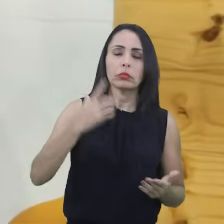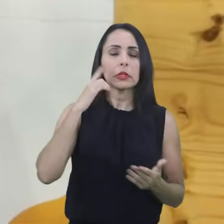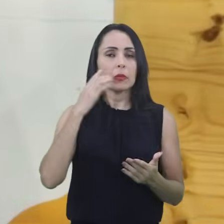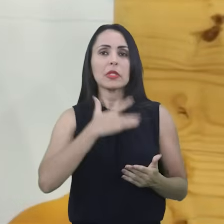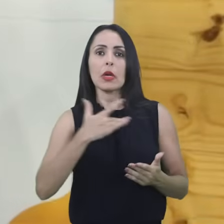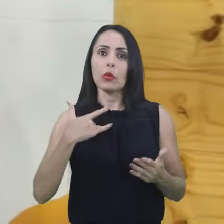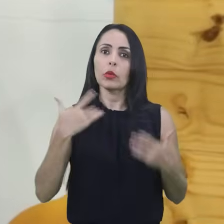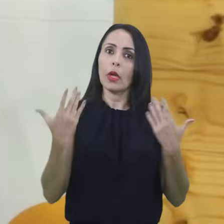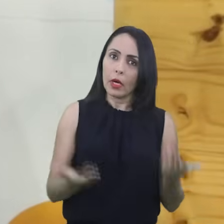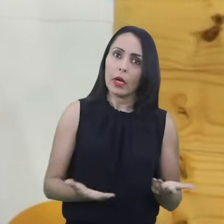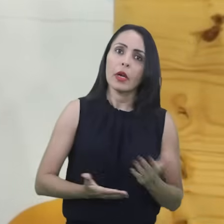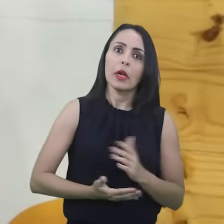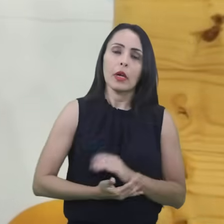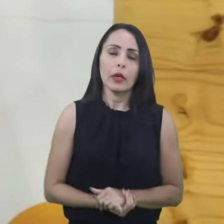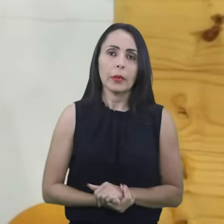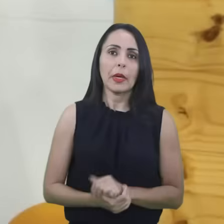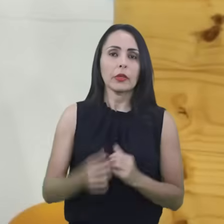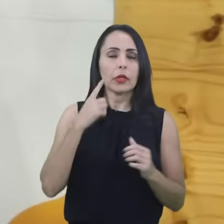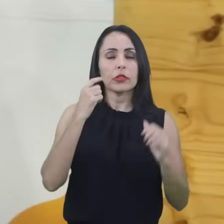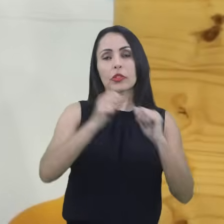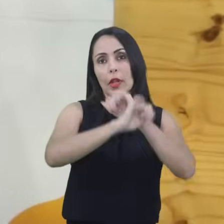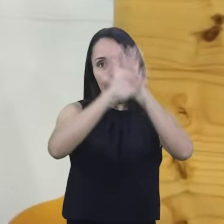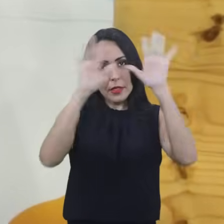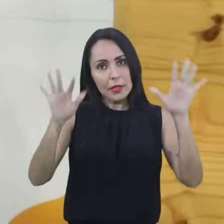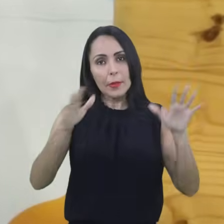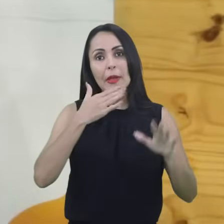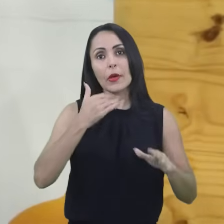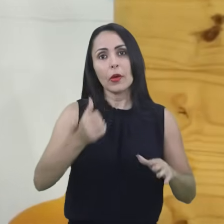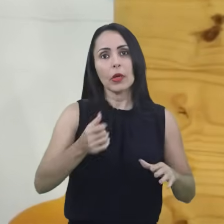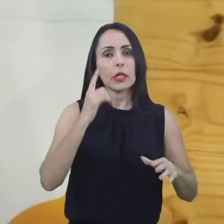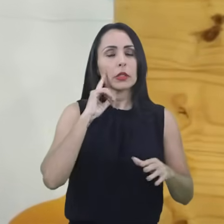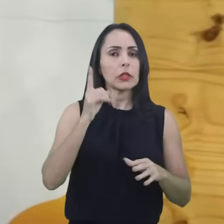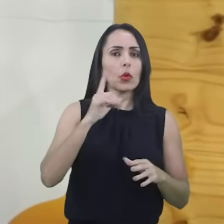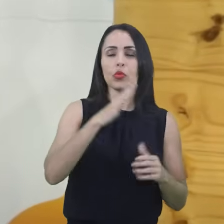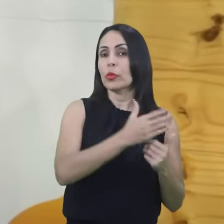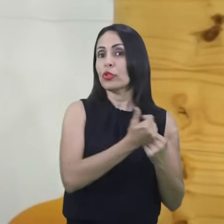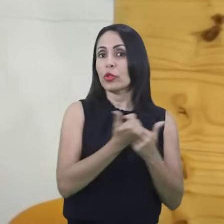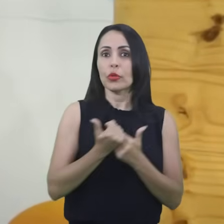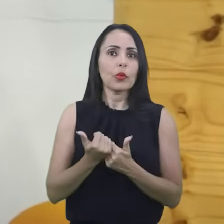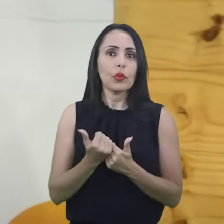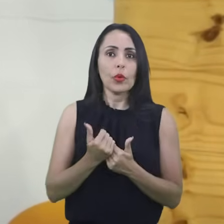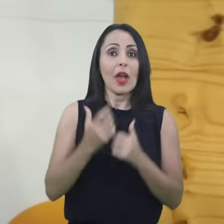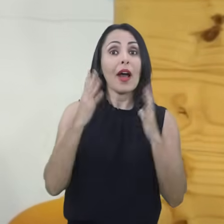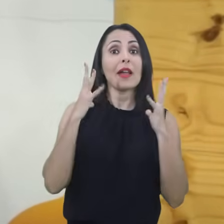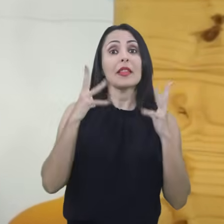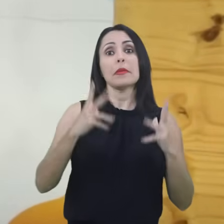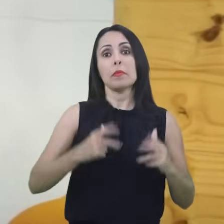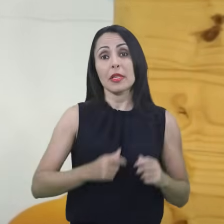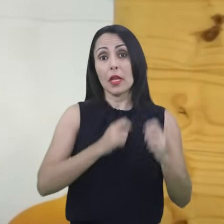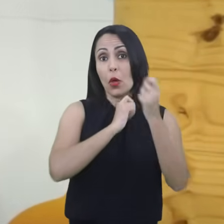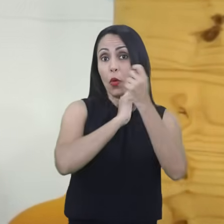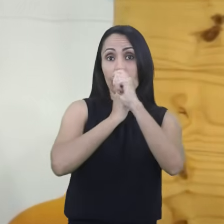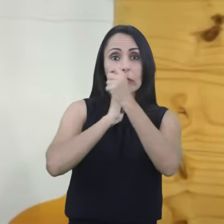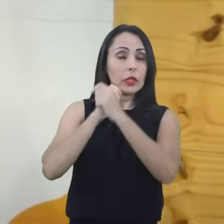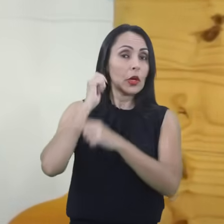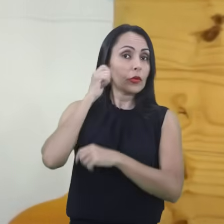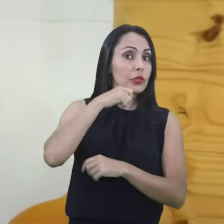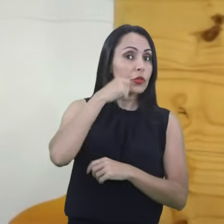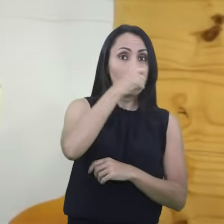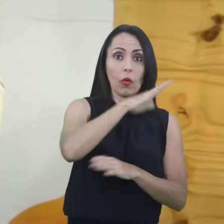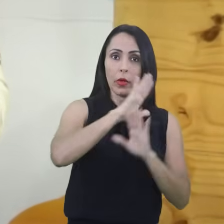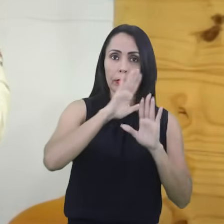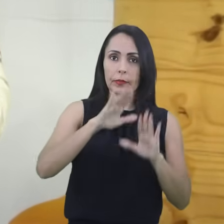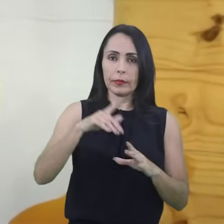promova aí essa limpeza. Mas eu quero, né, deixar bem claro, né, isso não substitui a higienização com fio dental e escova. É apenas